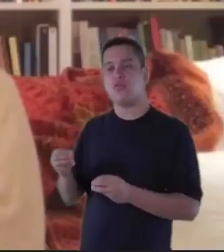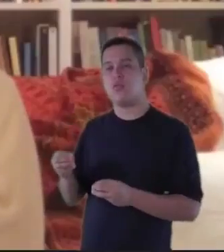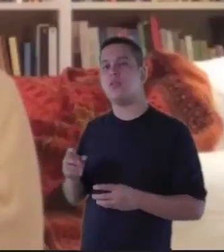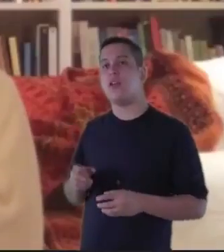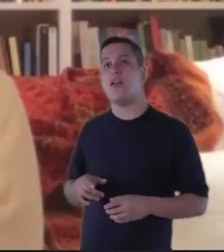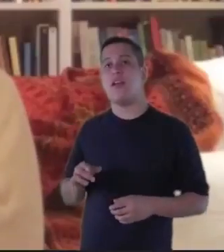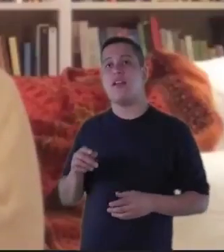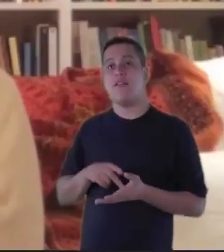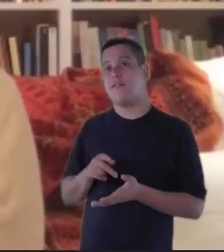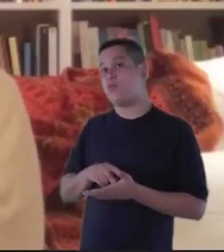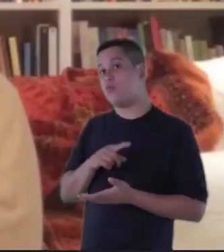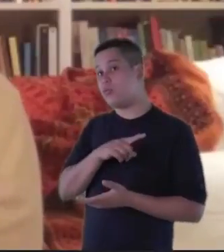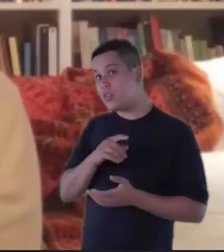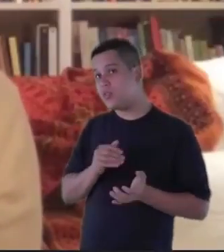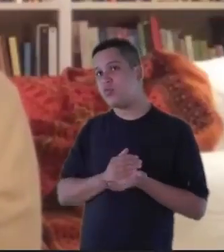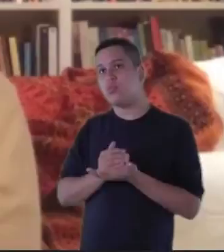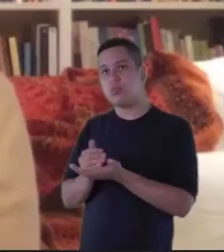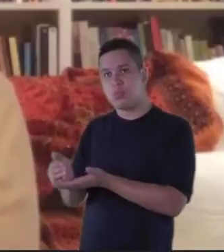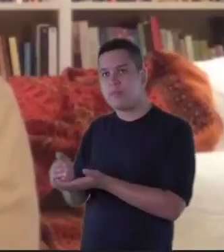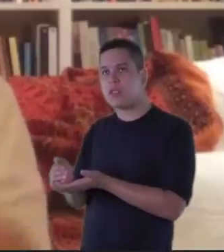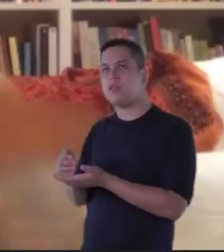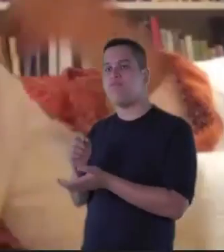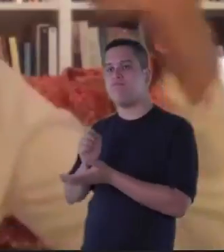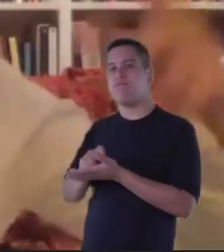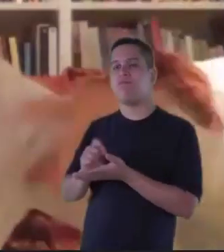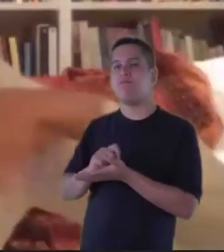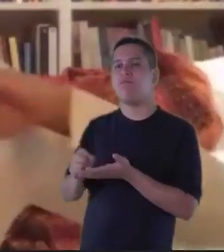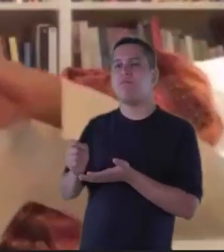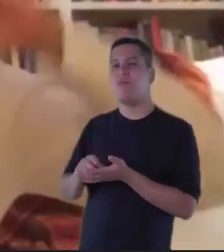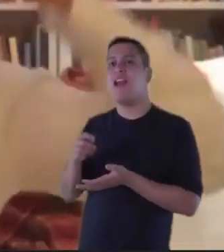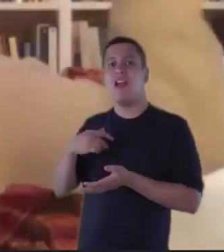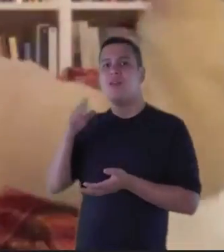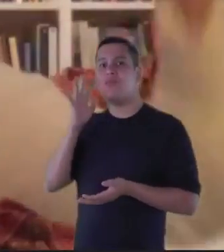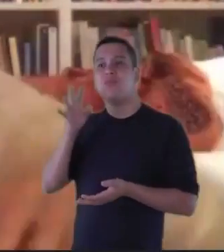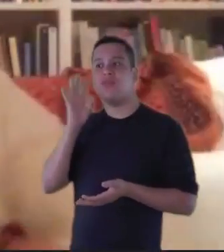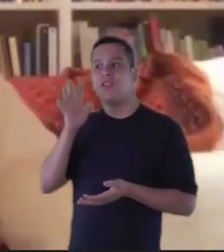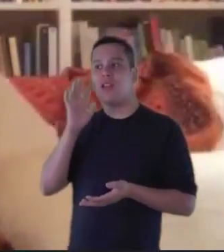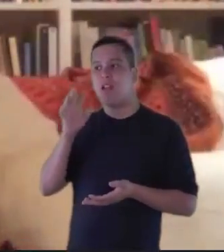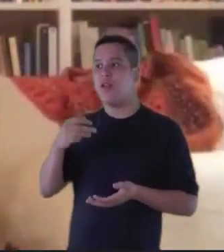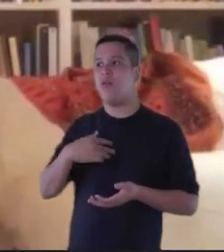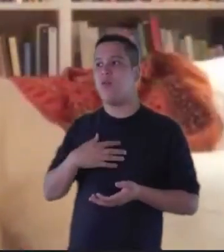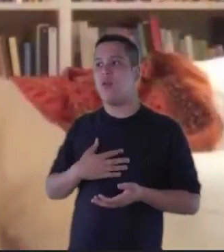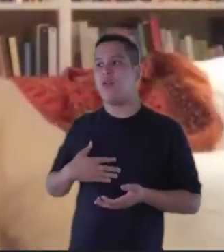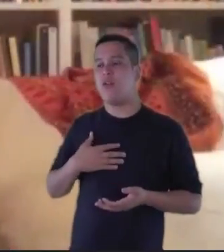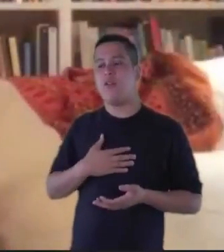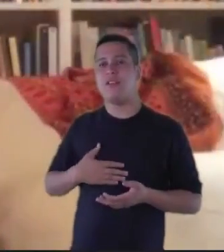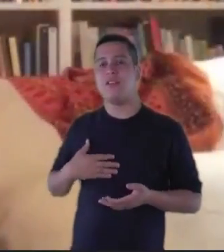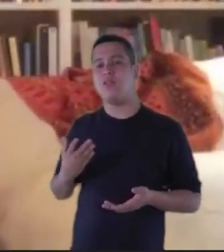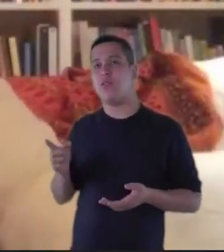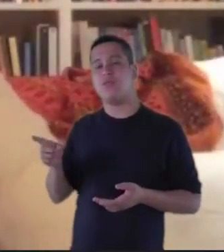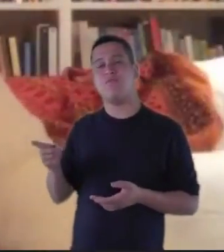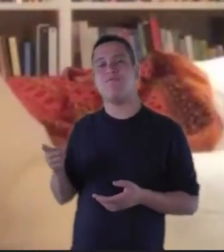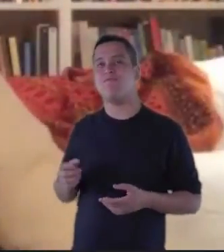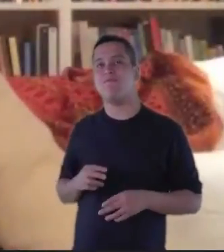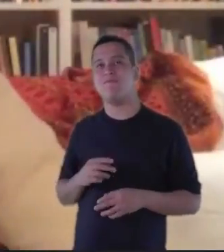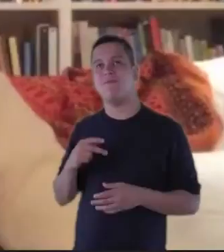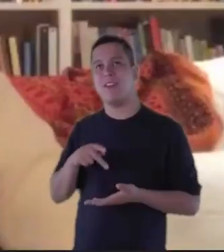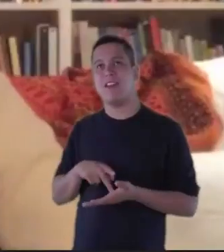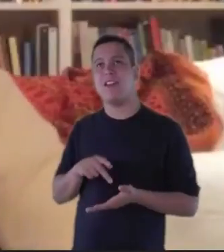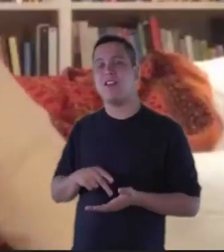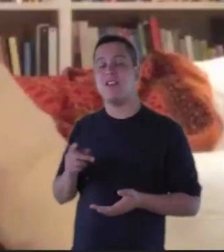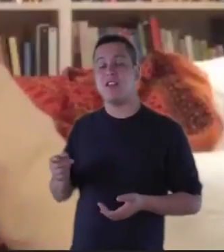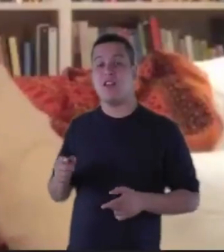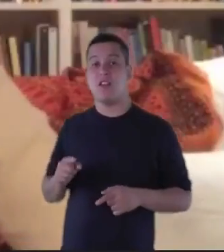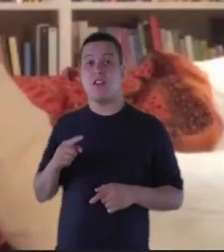isso foi um momento muito legal, porque me impressionou muito, porque eu sempre gosto muito, eu quero isso, eu quero aquilo, sou caótica e não faço nada. Mas ele falou